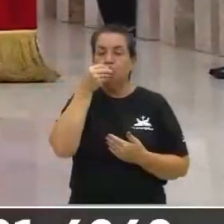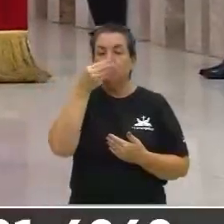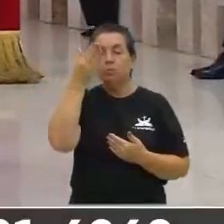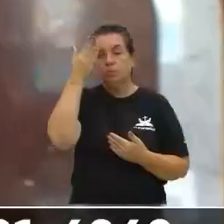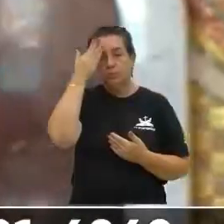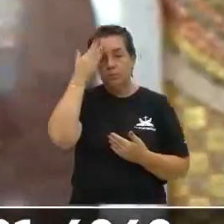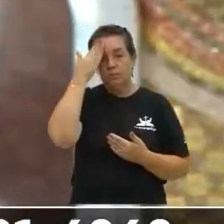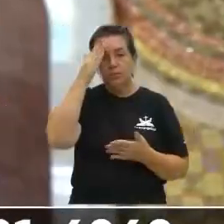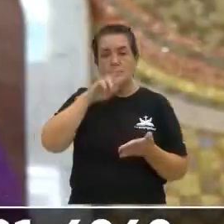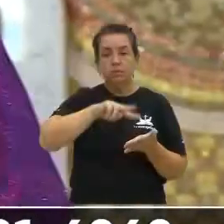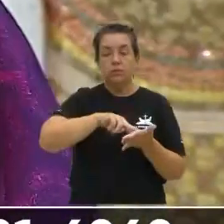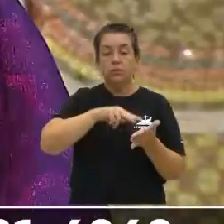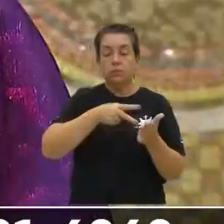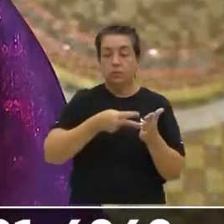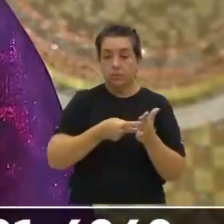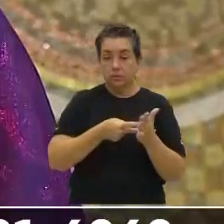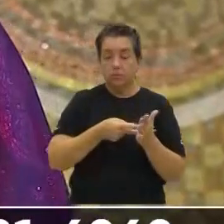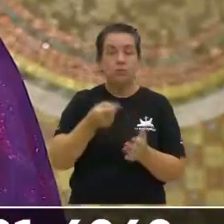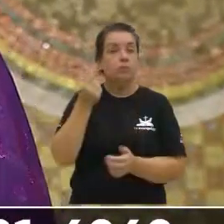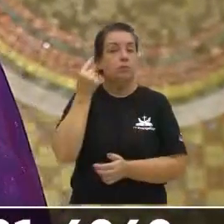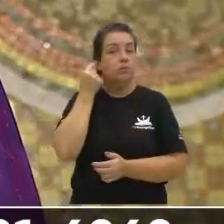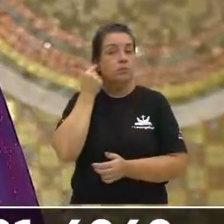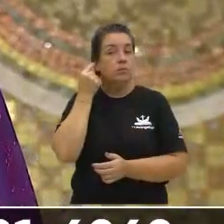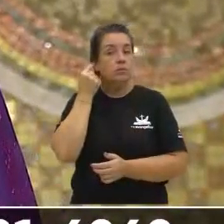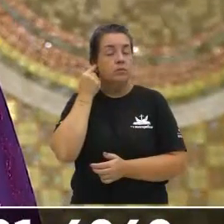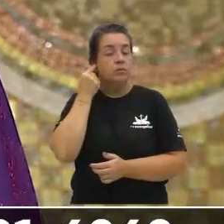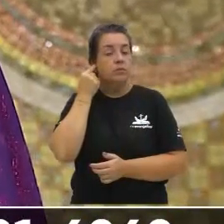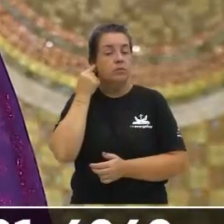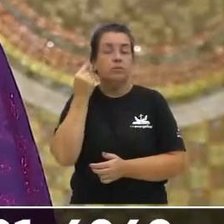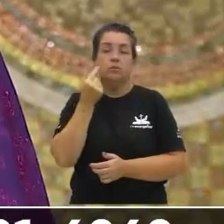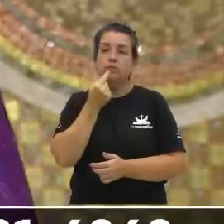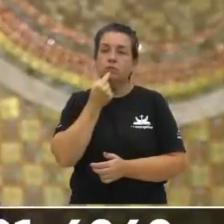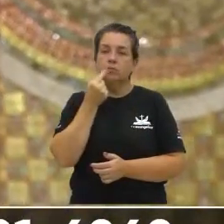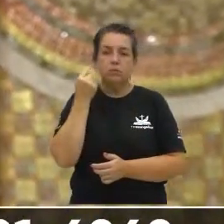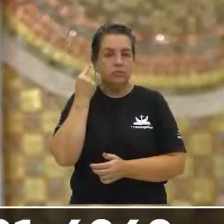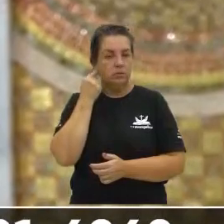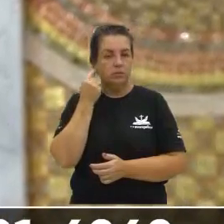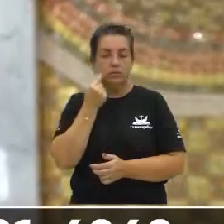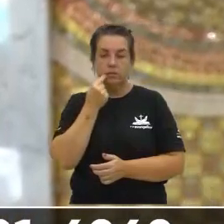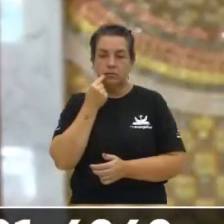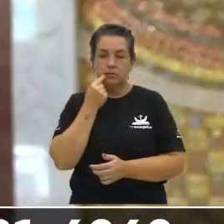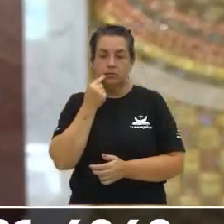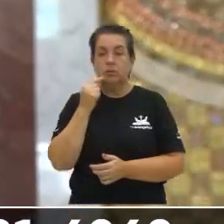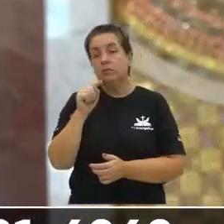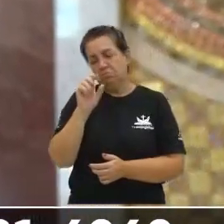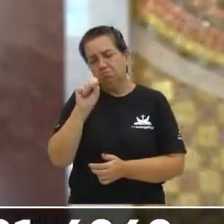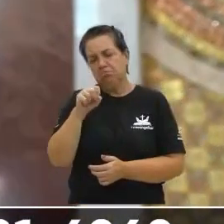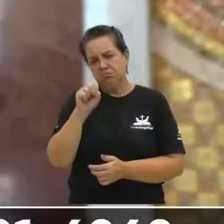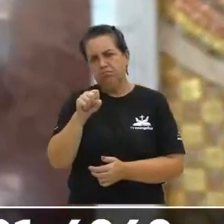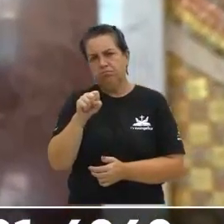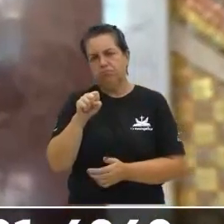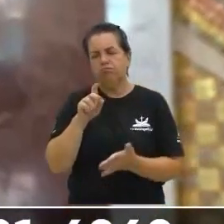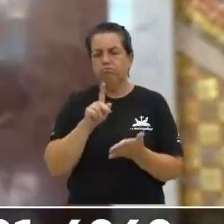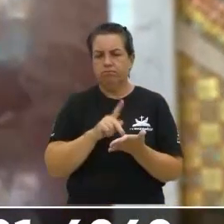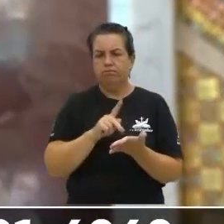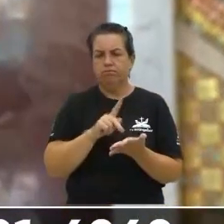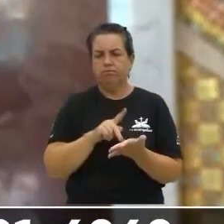que significa ser surdo. Não está escrito, mas está implícito.